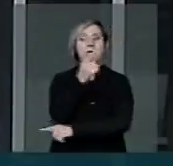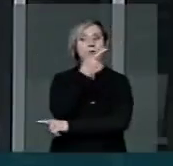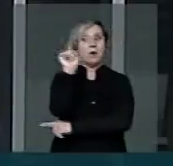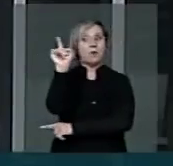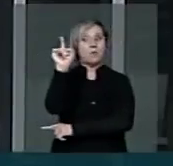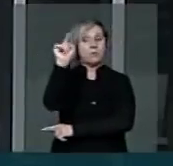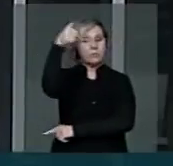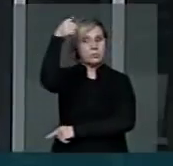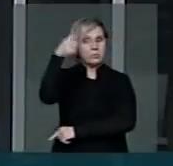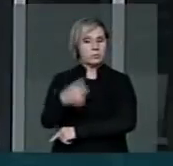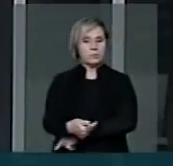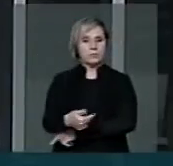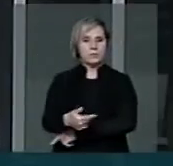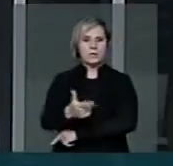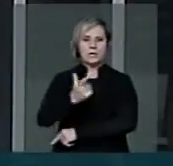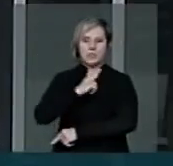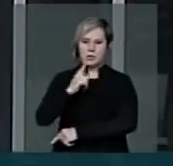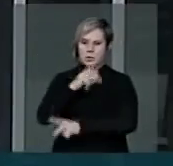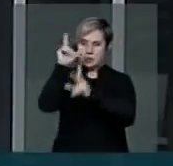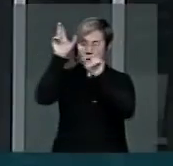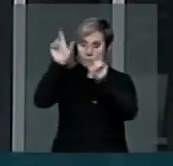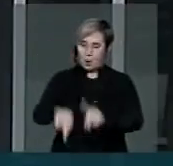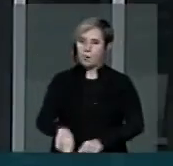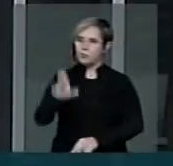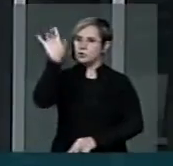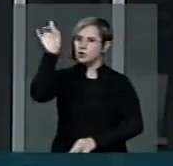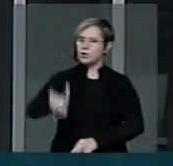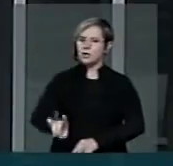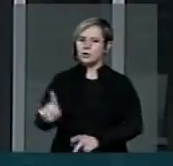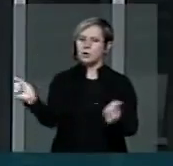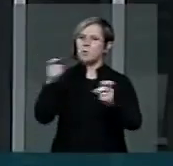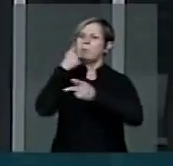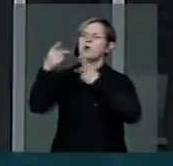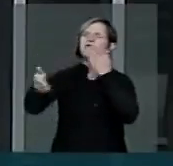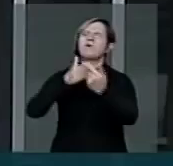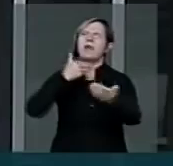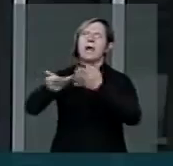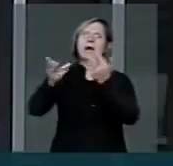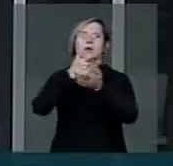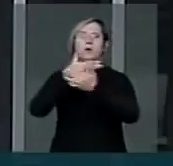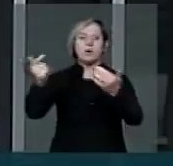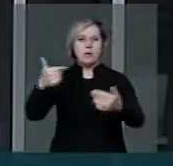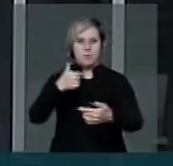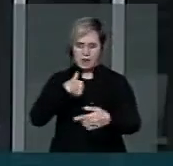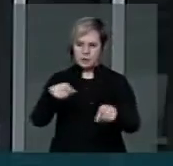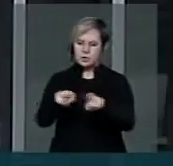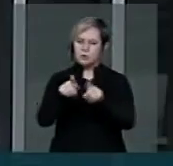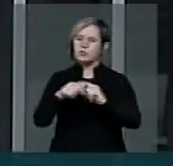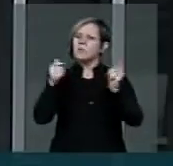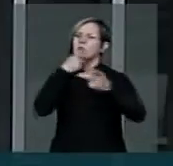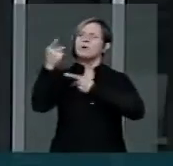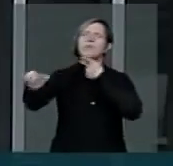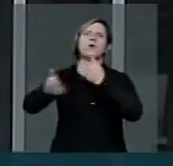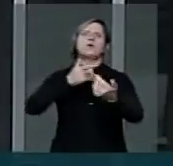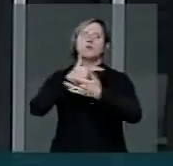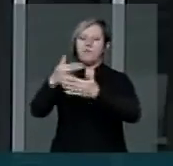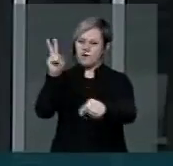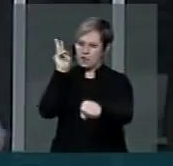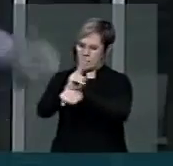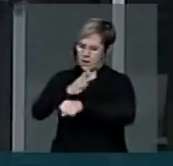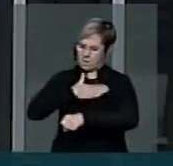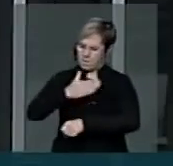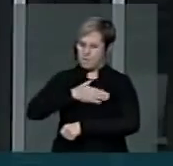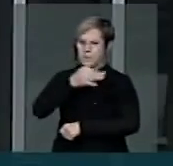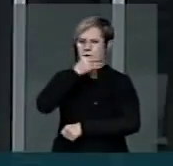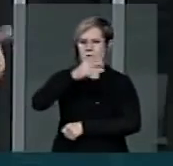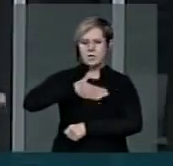Aqui nós temos o mesmo direito. Ele pode falar o que quiser, mas não pode também tirar o direito de eu falar e defender meus princípios,